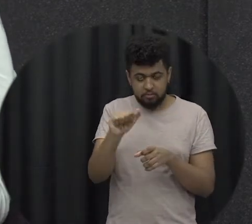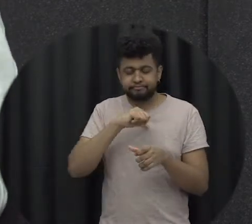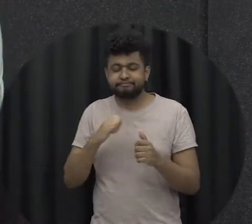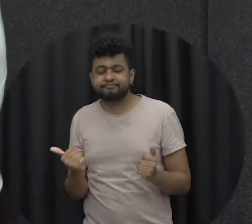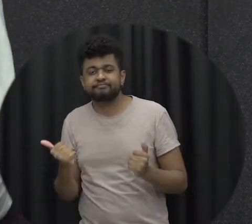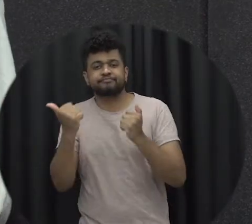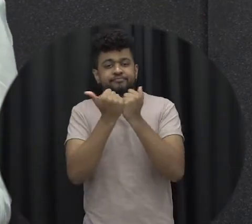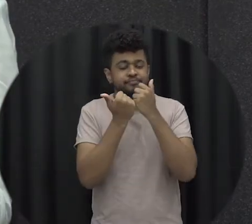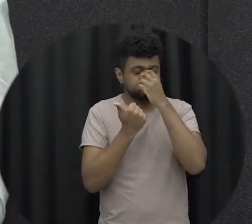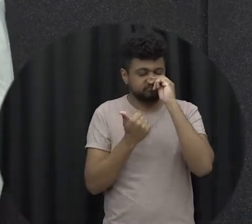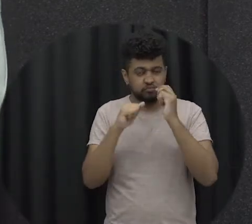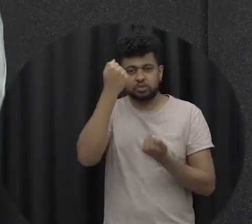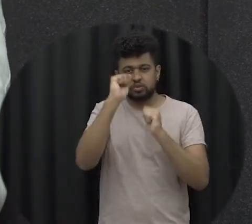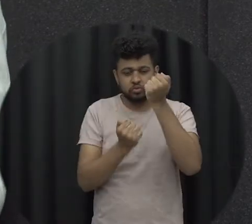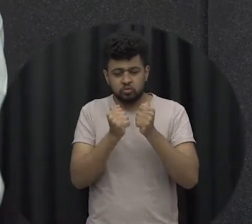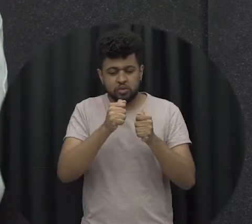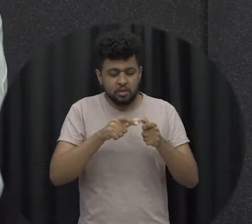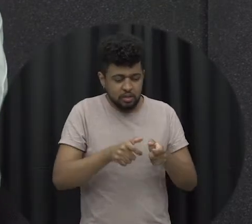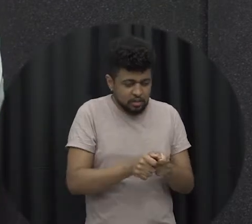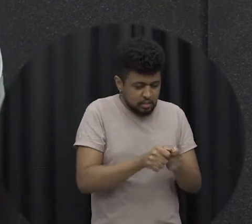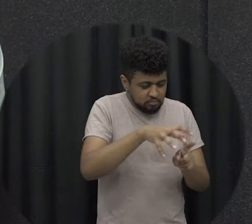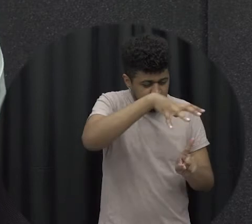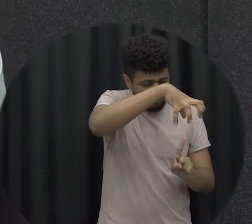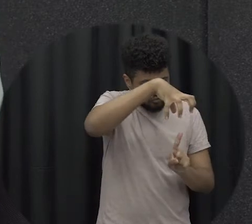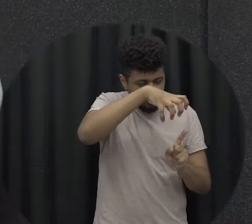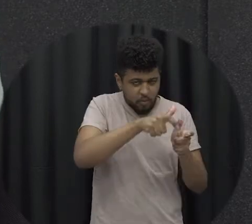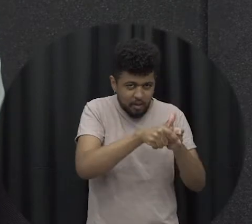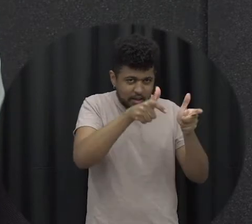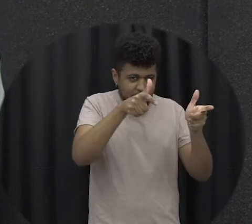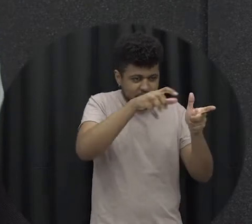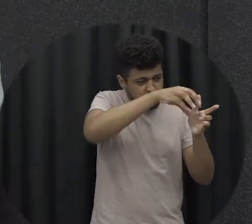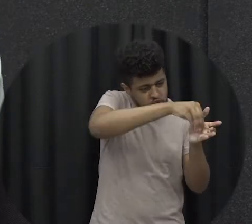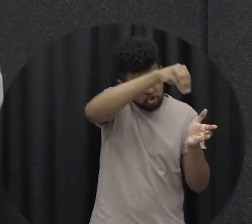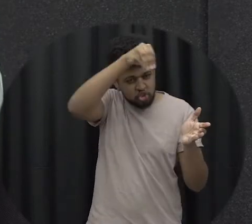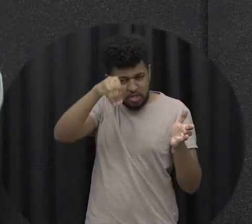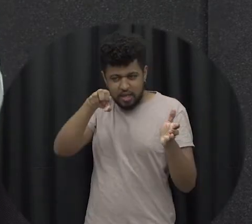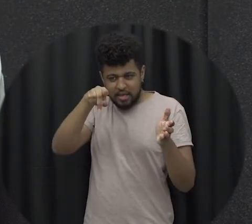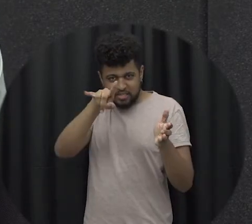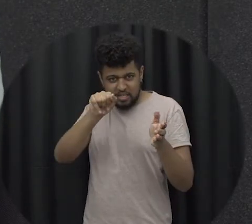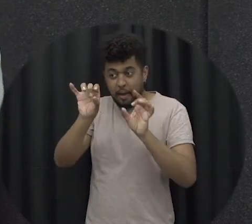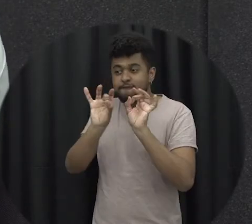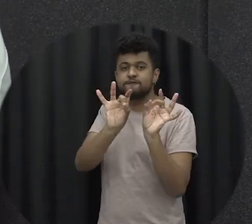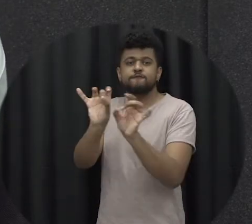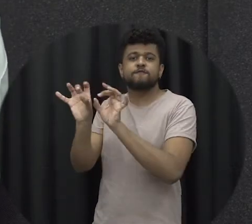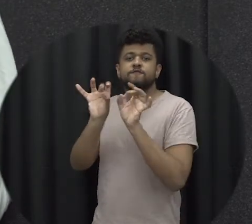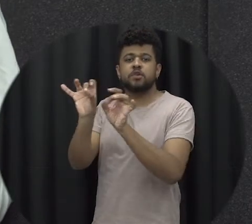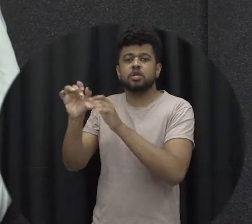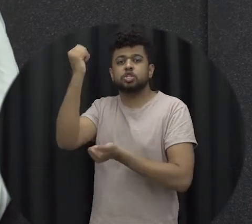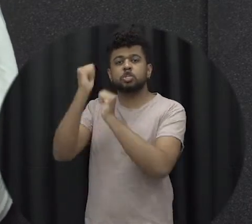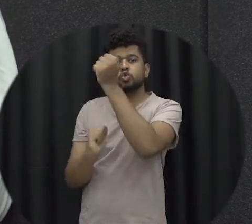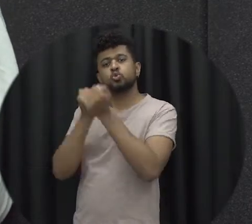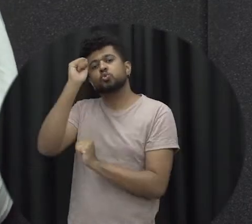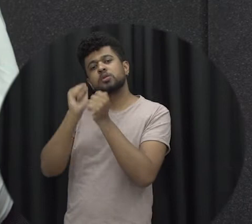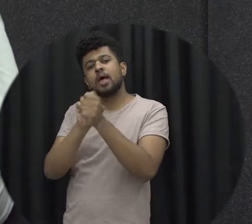indústria vai lá, cresce o fungo, extrai essa enzima, vende para a indústria de detergente. E aí na hora que a